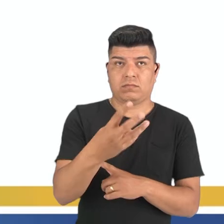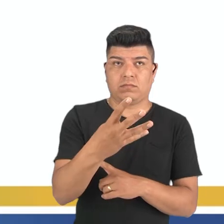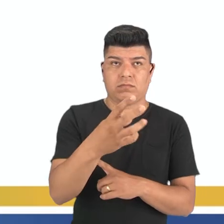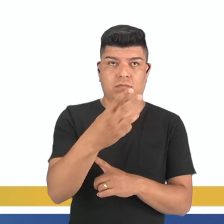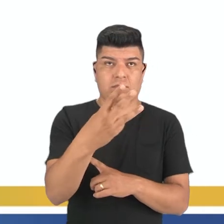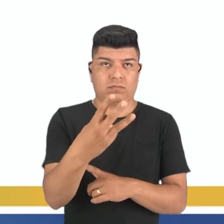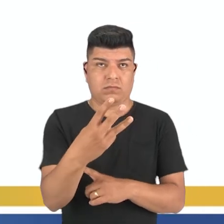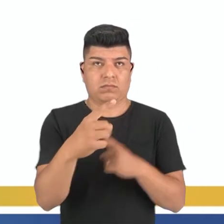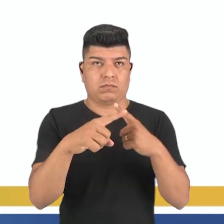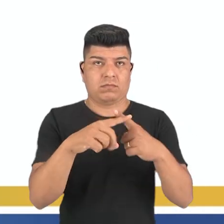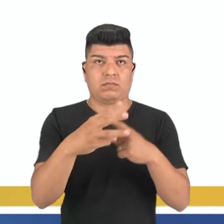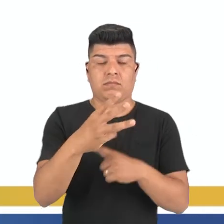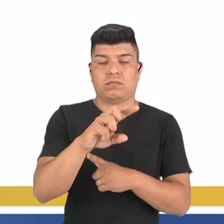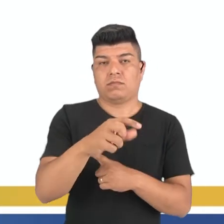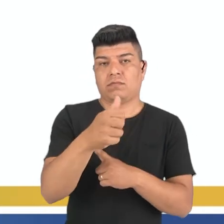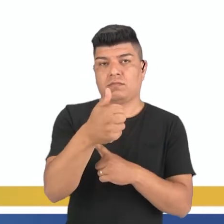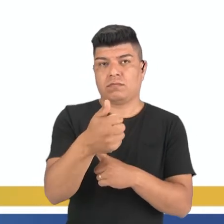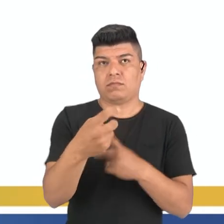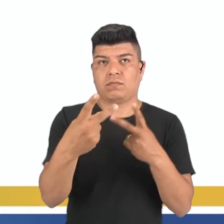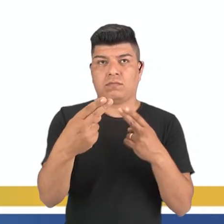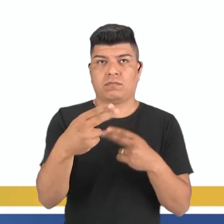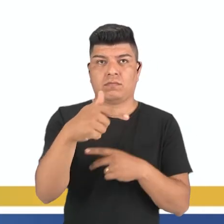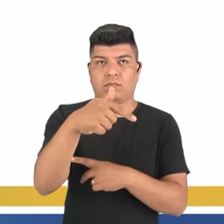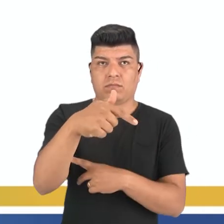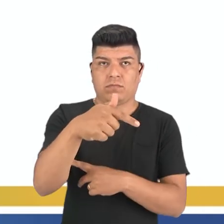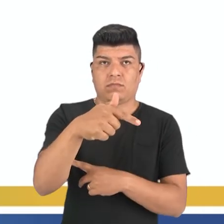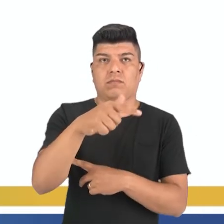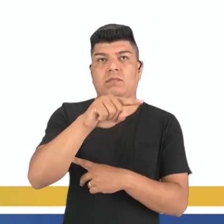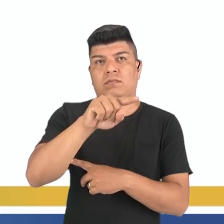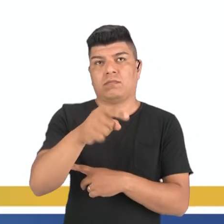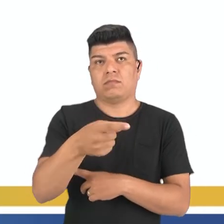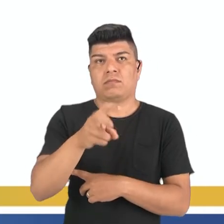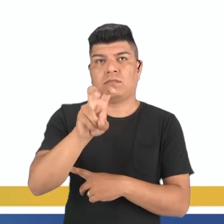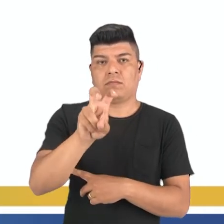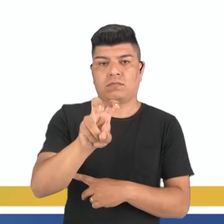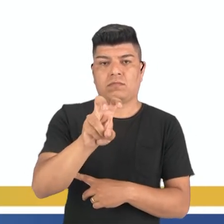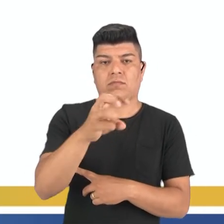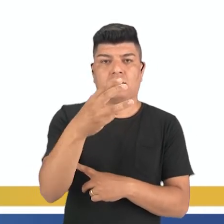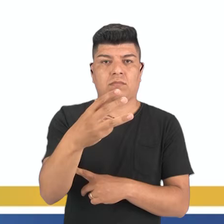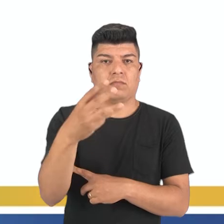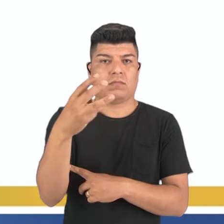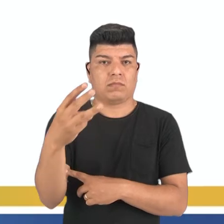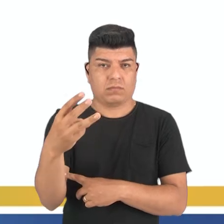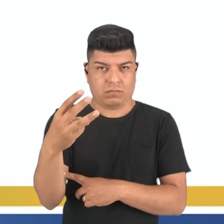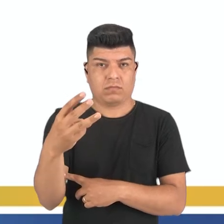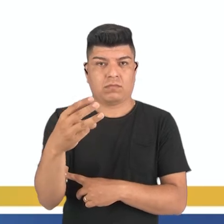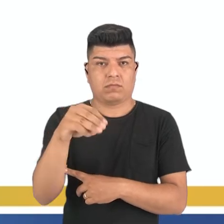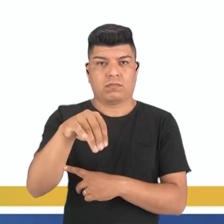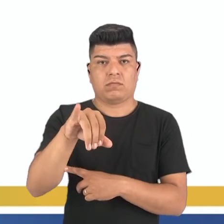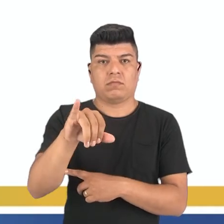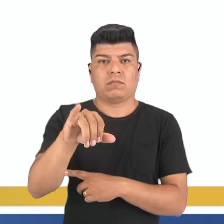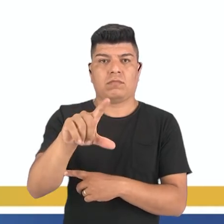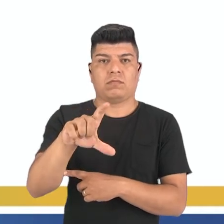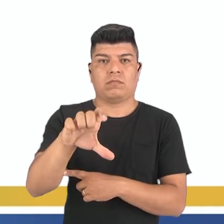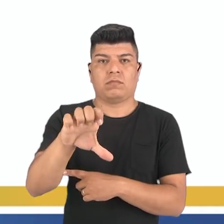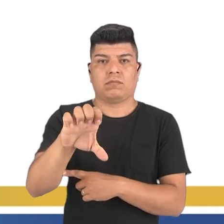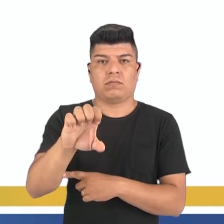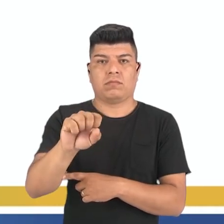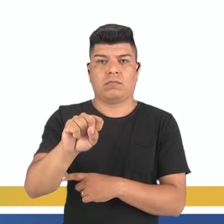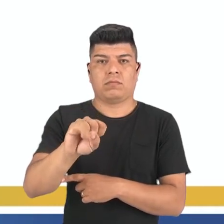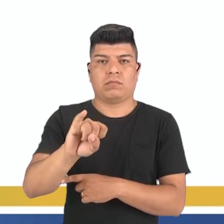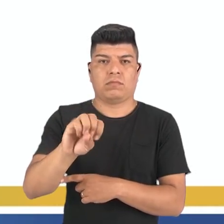vezes 3,1 vai dar exatamente 7 inteiros, 533 milésimos. Muito